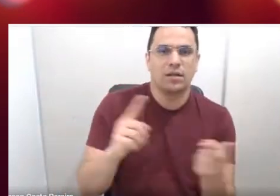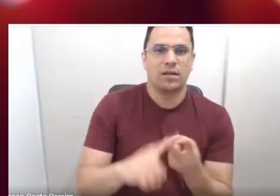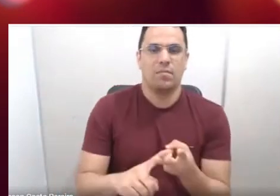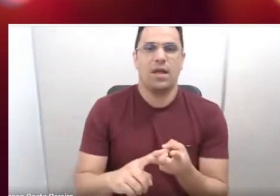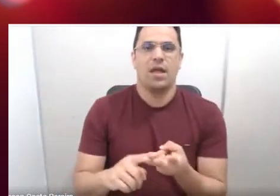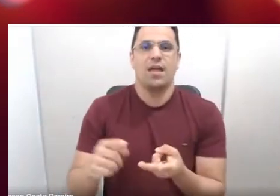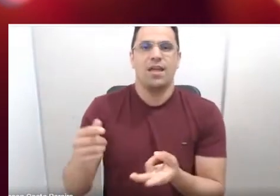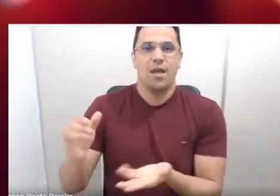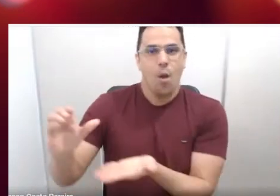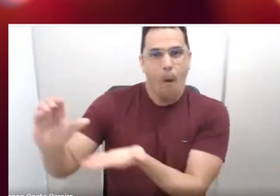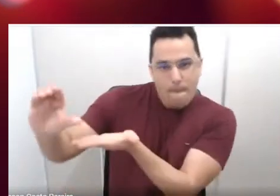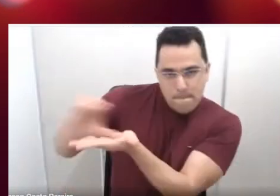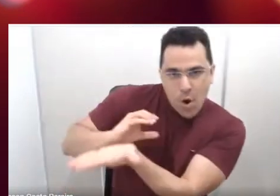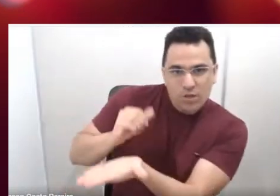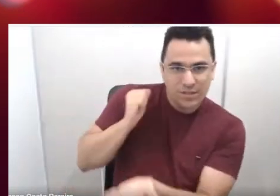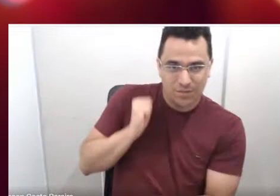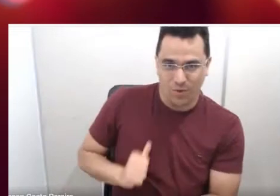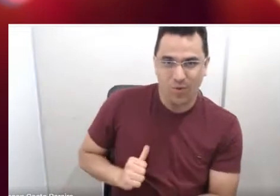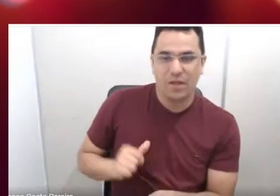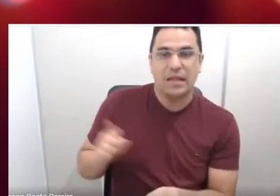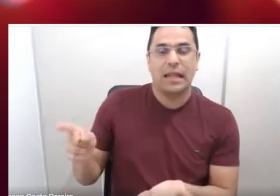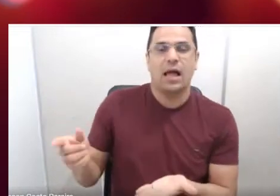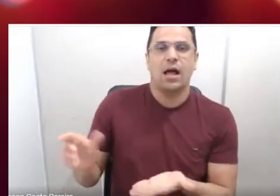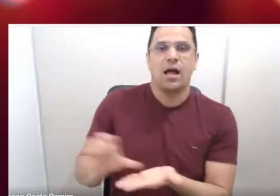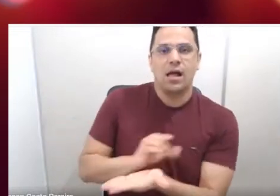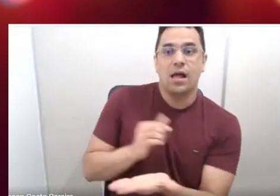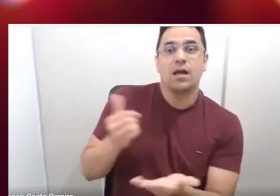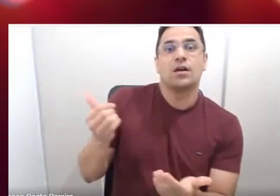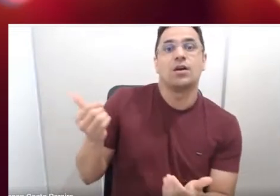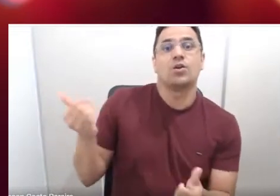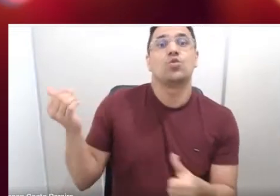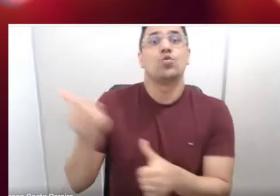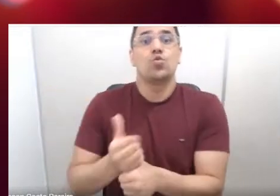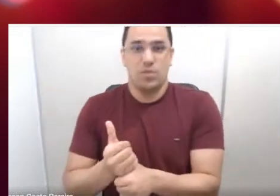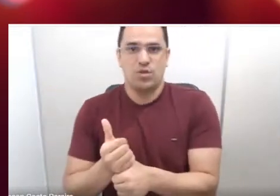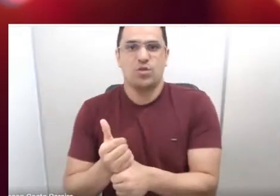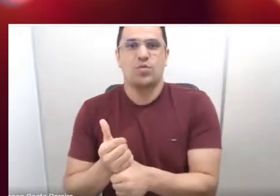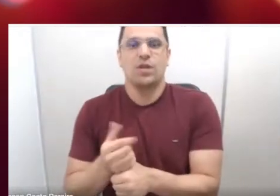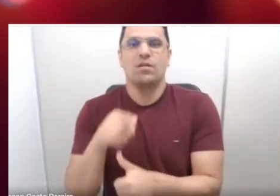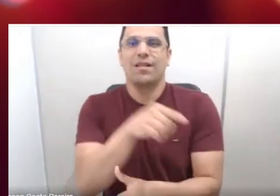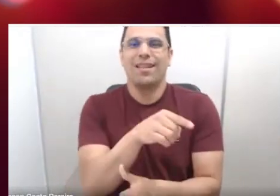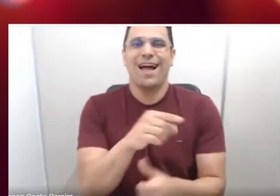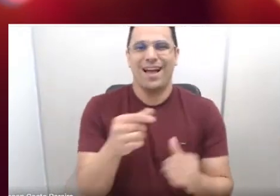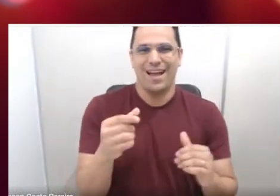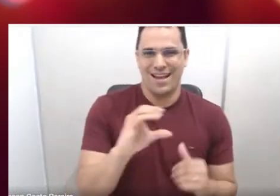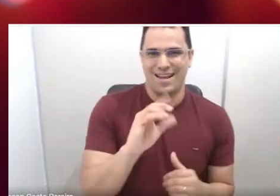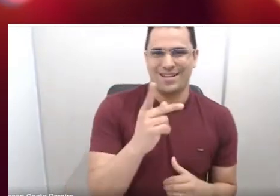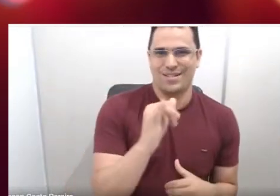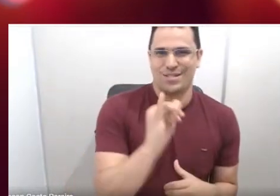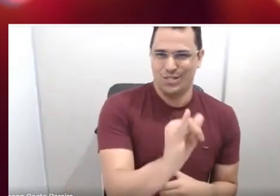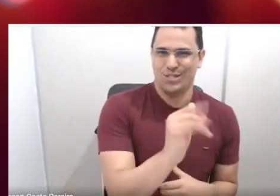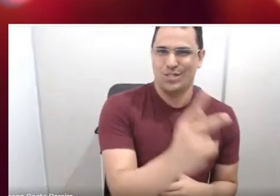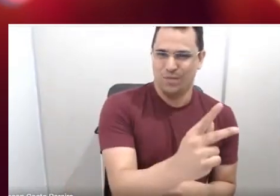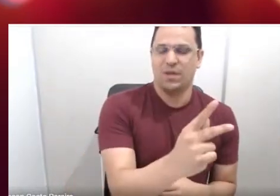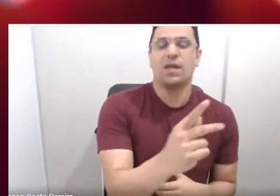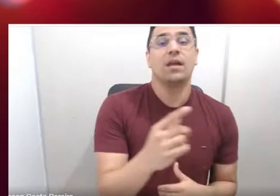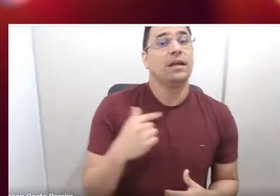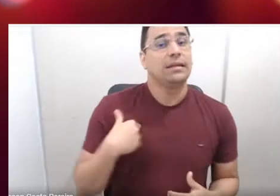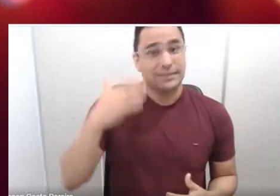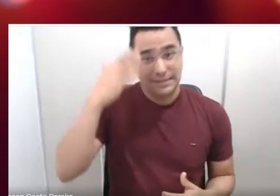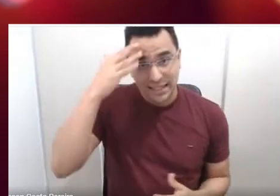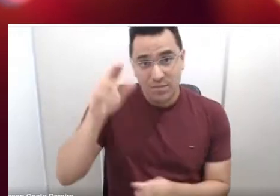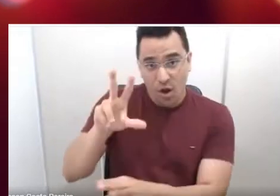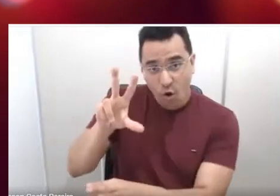que acabou sendo substituída no lugar dos chips. Eu acho que teve falha, né, de a gente institucionalmente